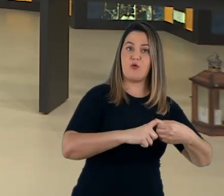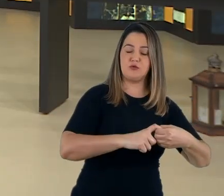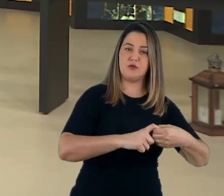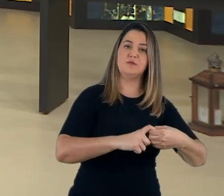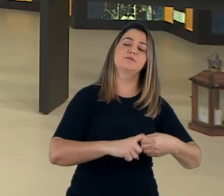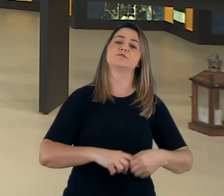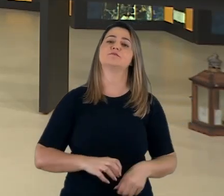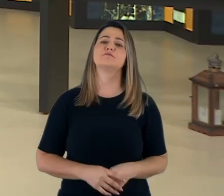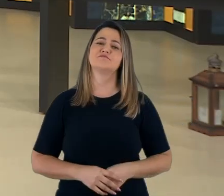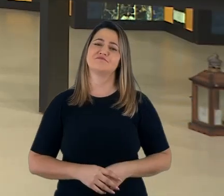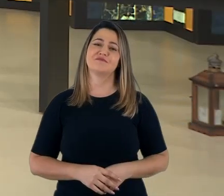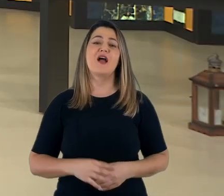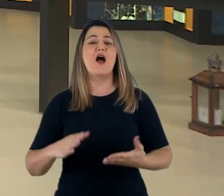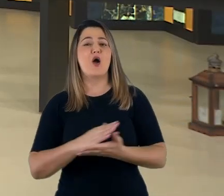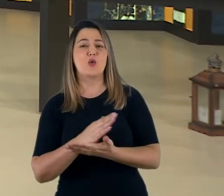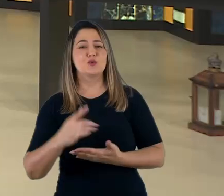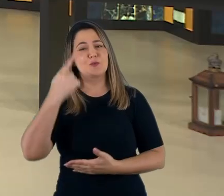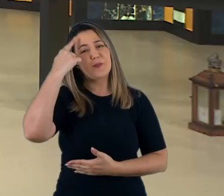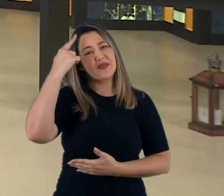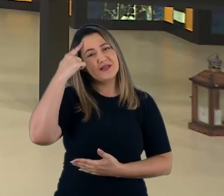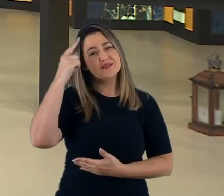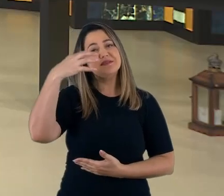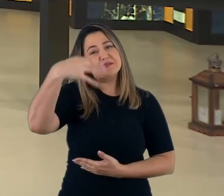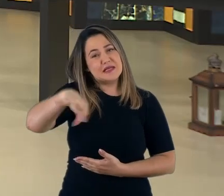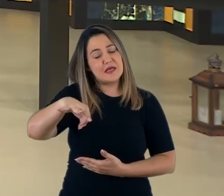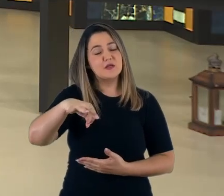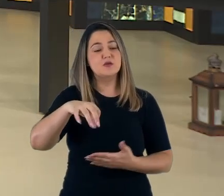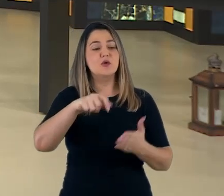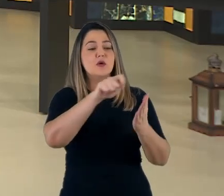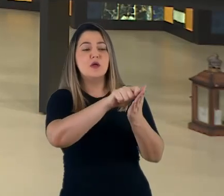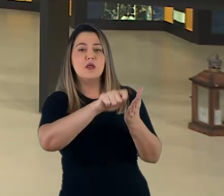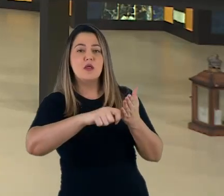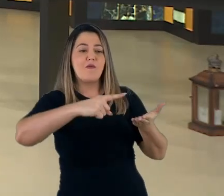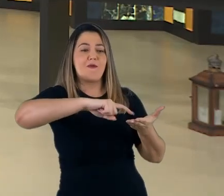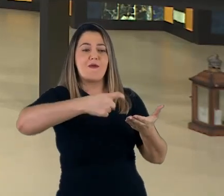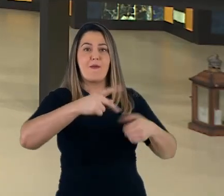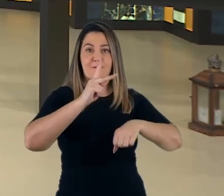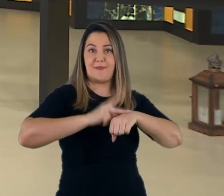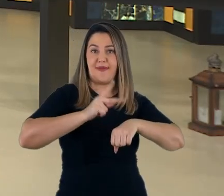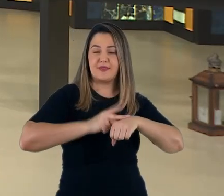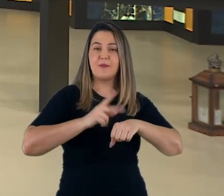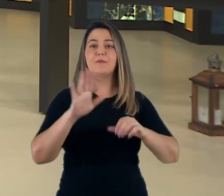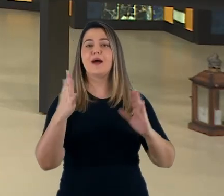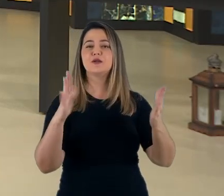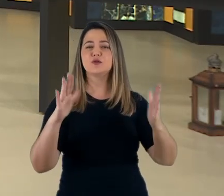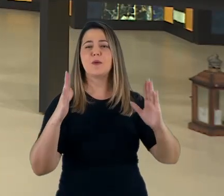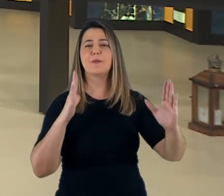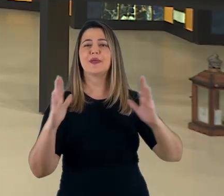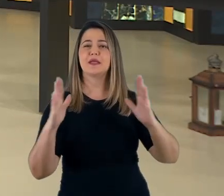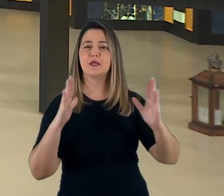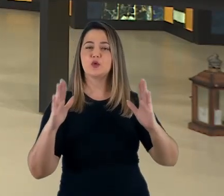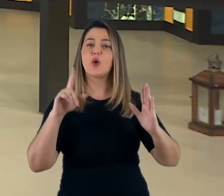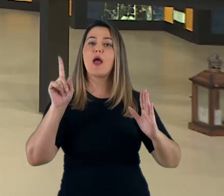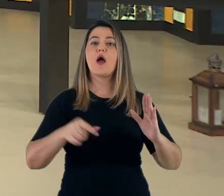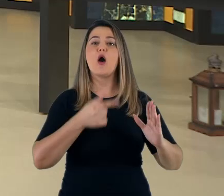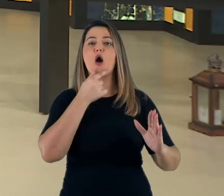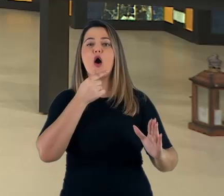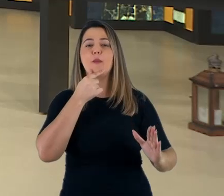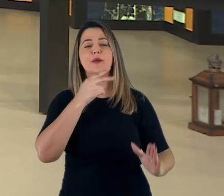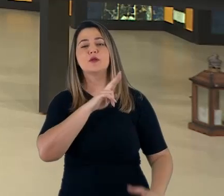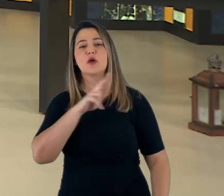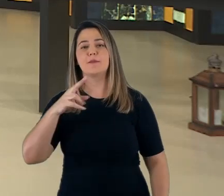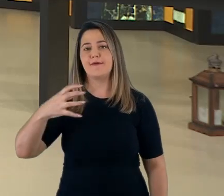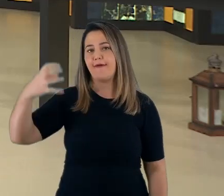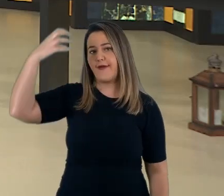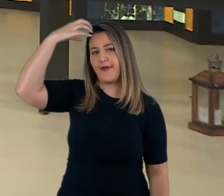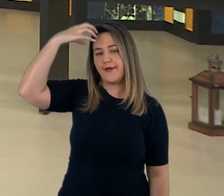foi escrita durante o reinado de Nabucodonosor I, que reinou no século 12 a.C. e que não deve ser